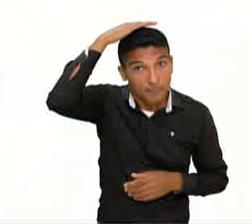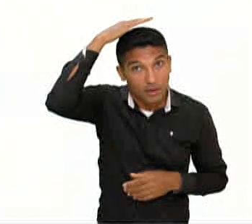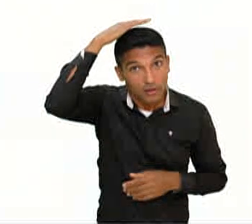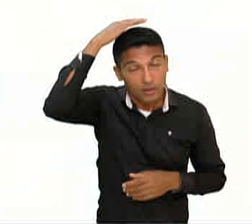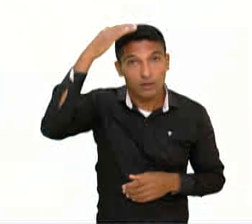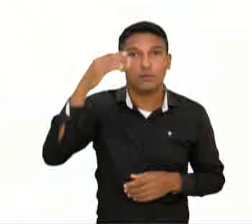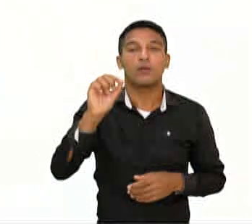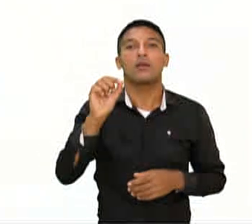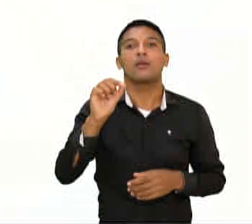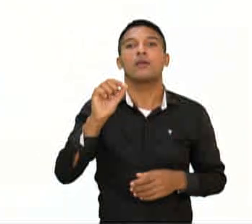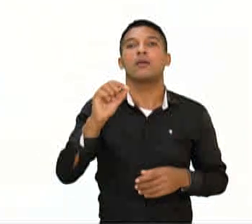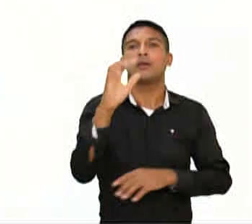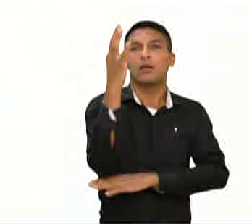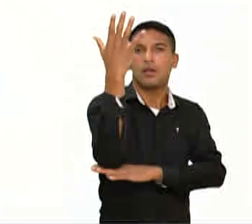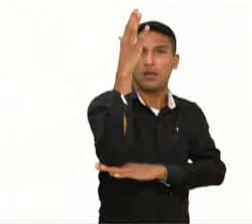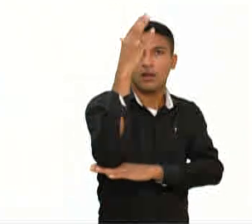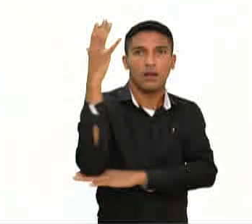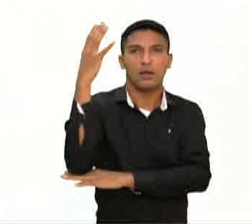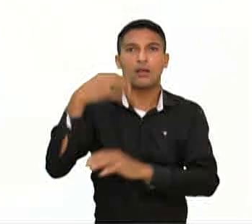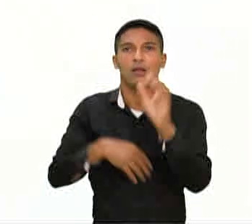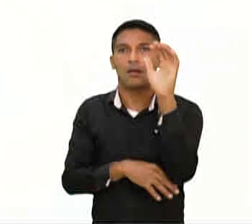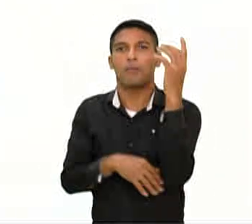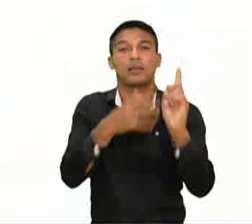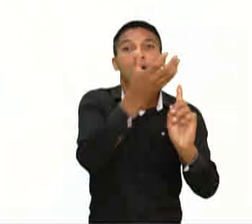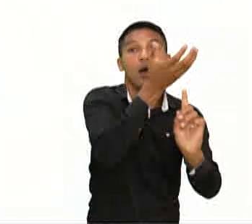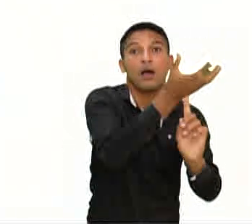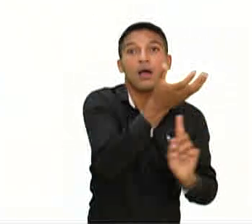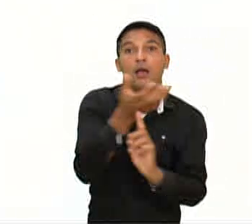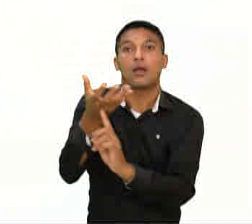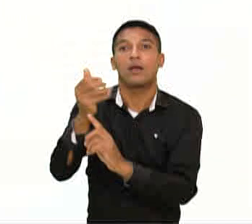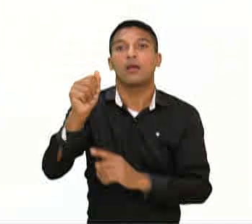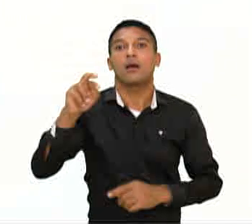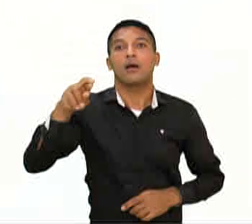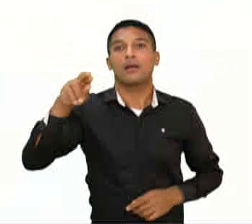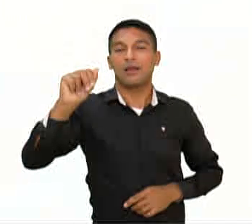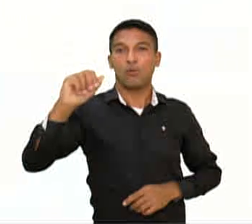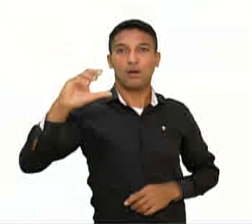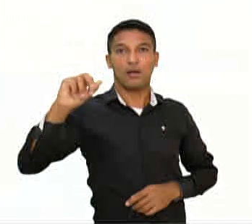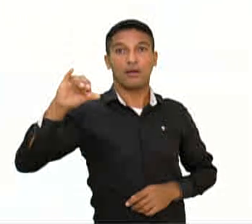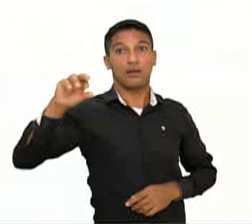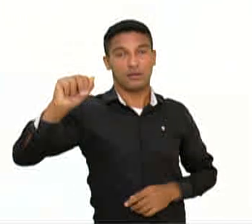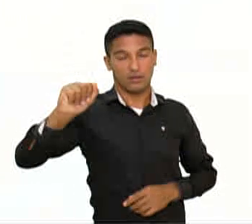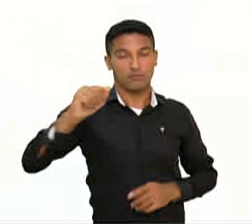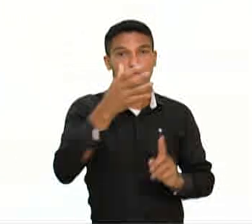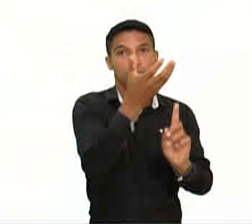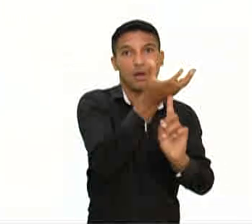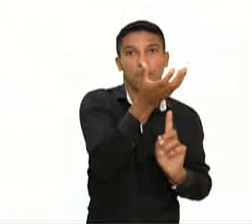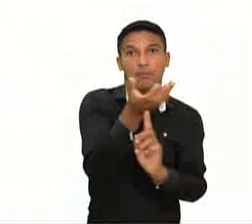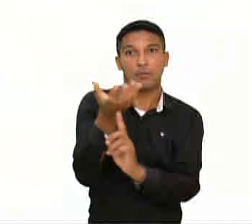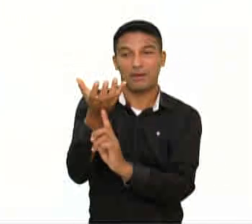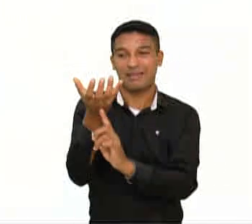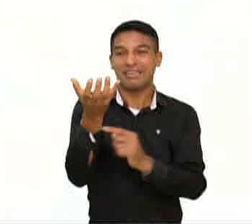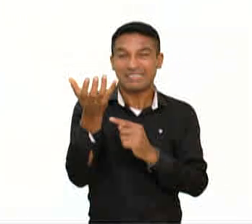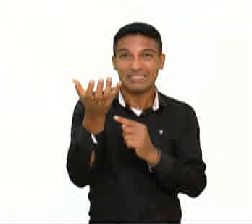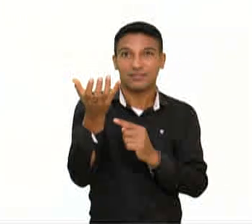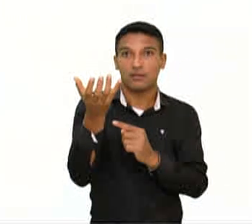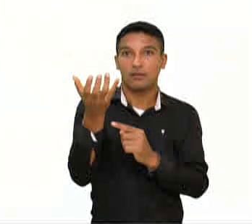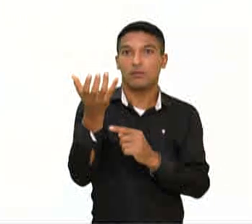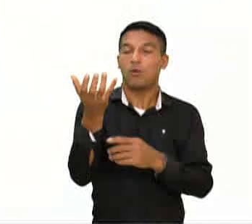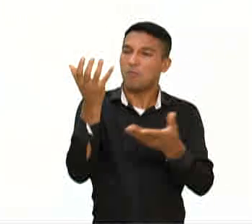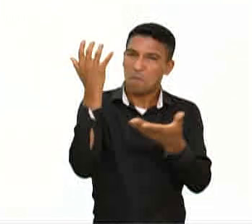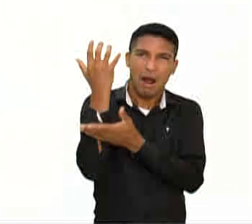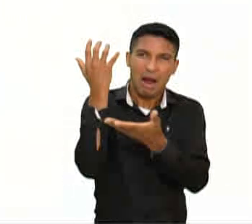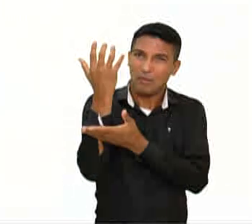da araucária, tendo em vista seu aproveitamento econômico na indústria madeireira, foi quase totalmente dizimada.